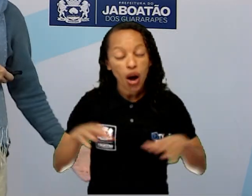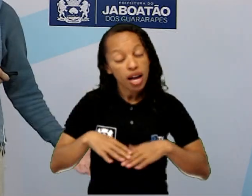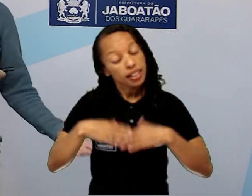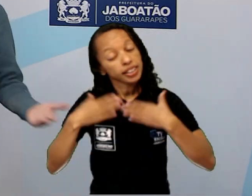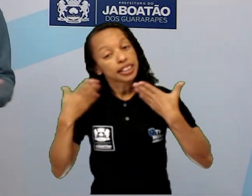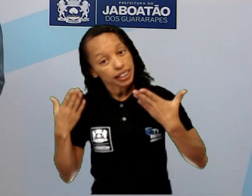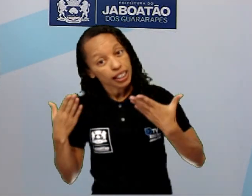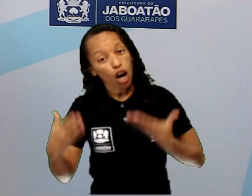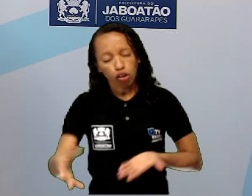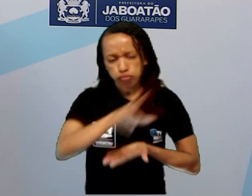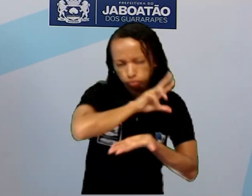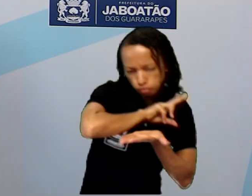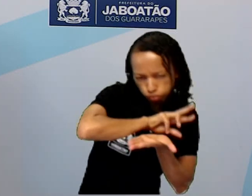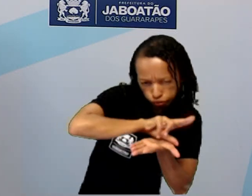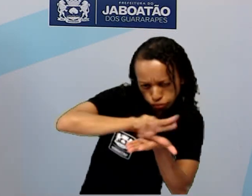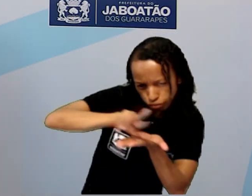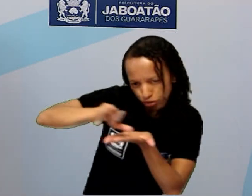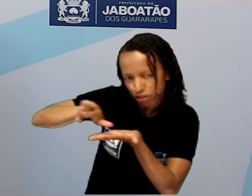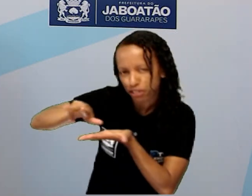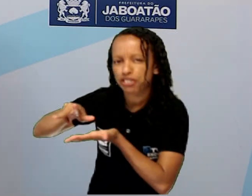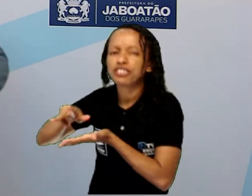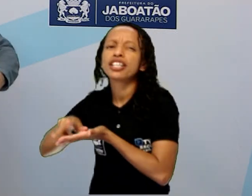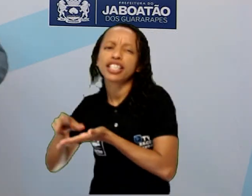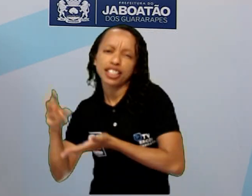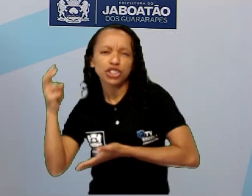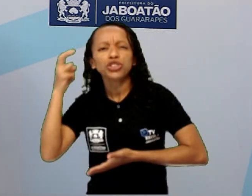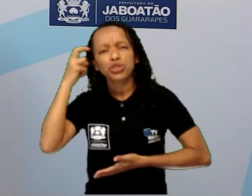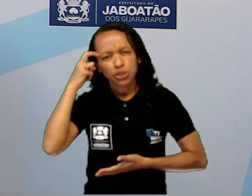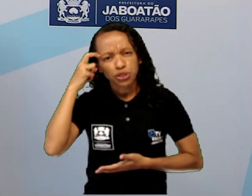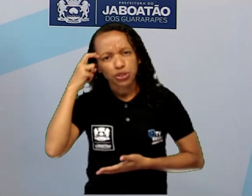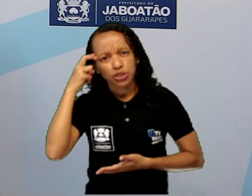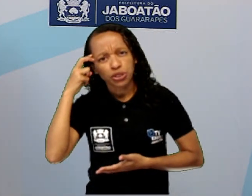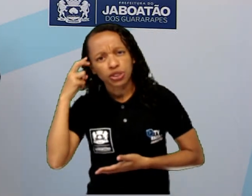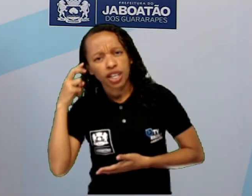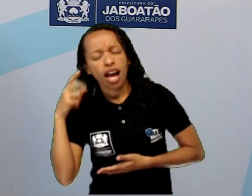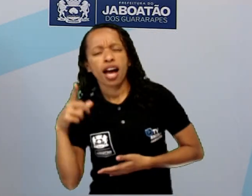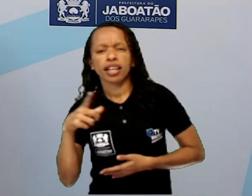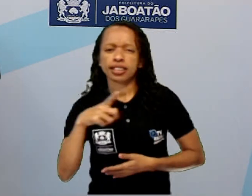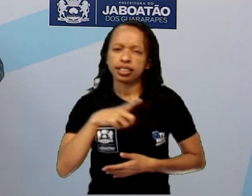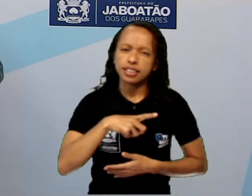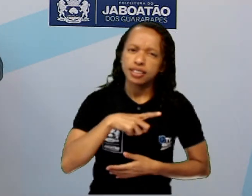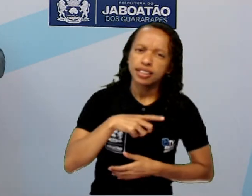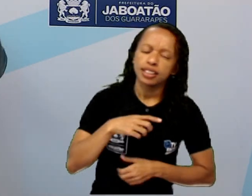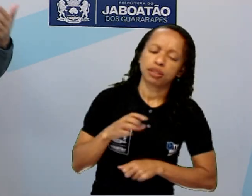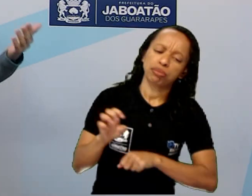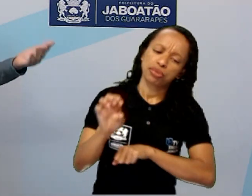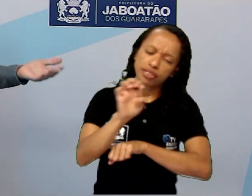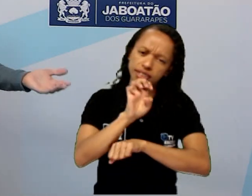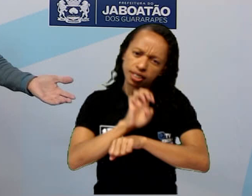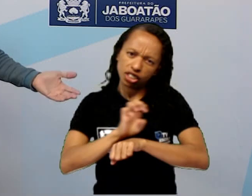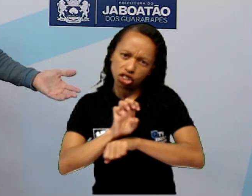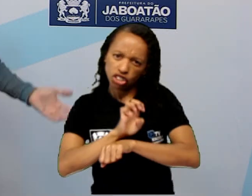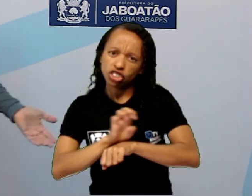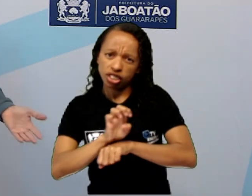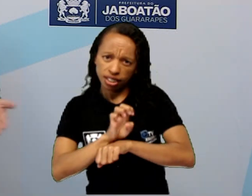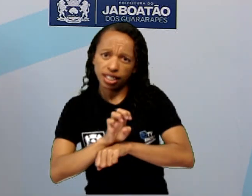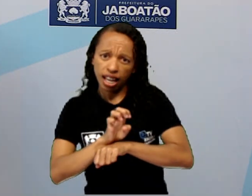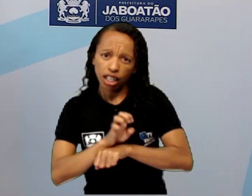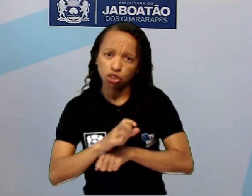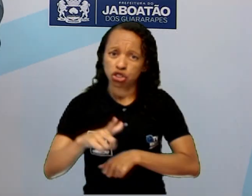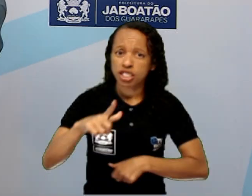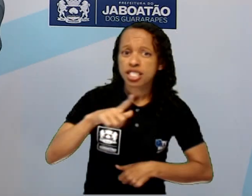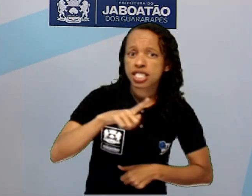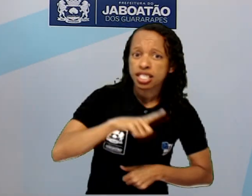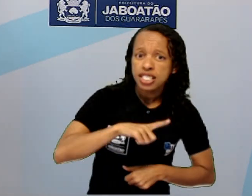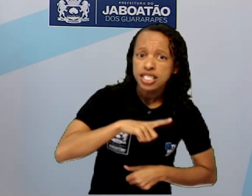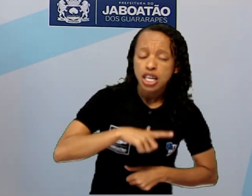multicultural. Tem estados, desculpem, como Pernambuco, que tem uma diversidade cultural muito grande. A gente anda